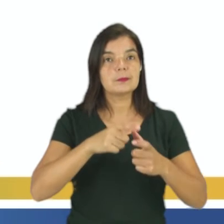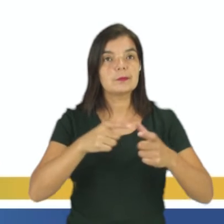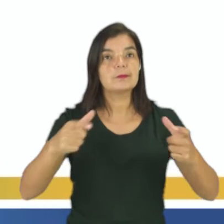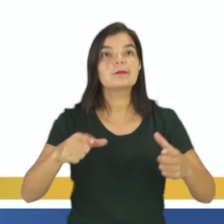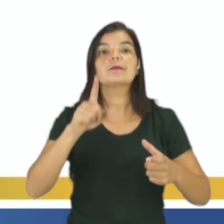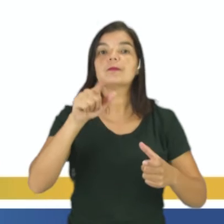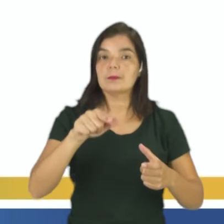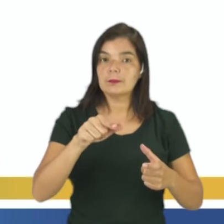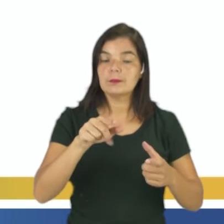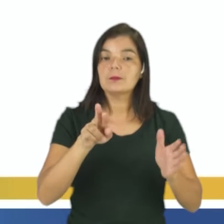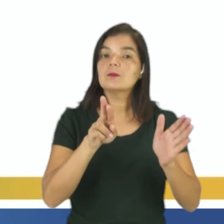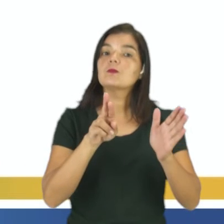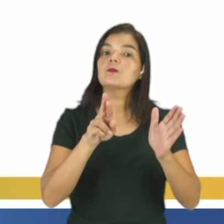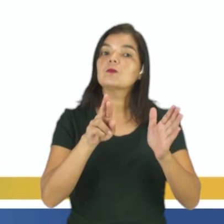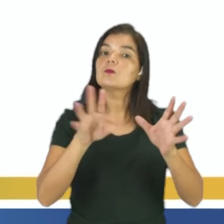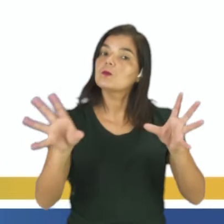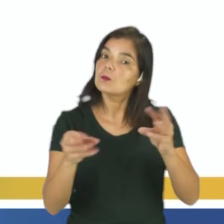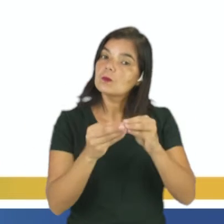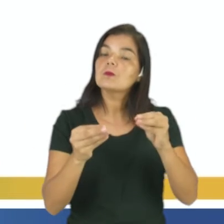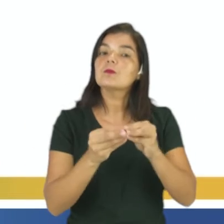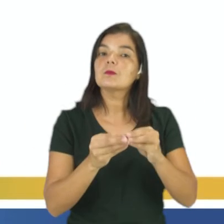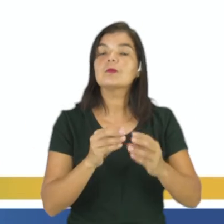uma resenha em que